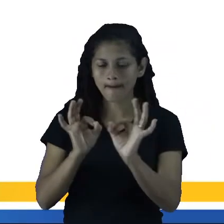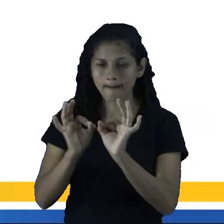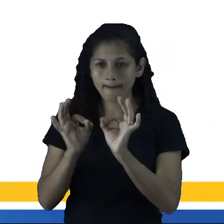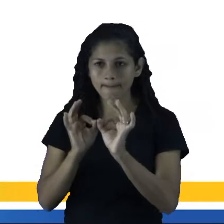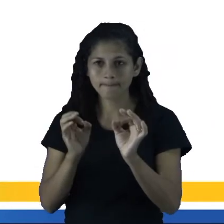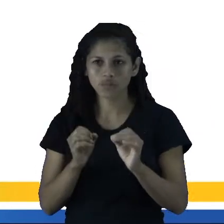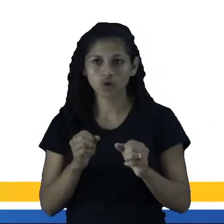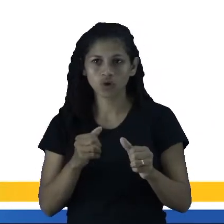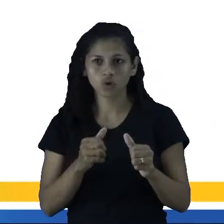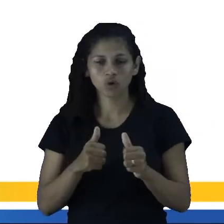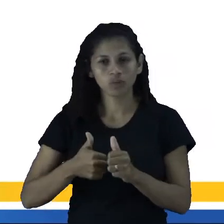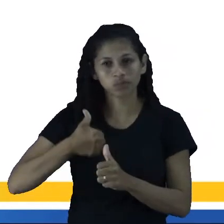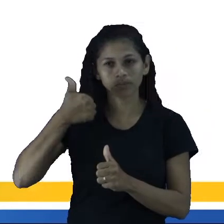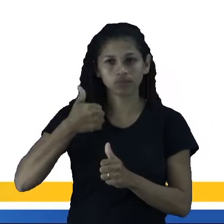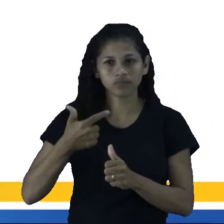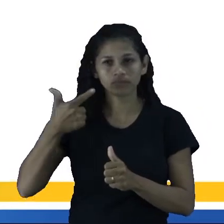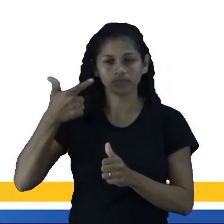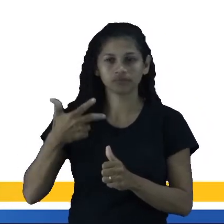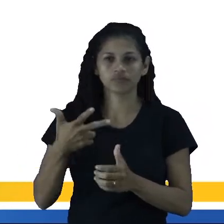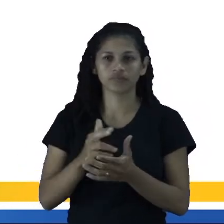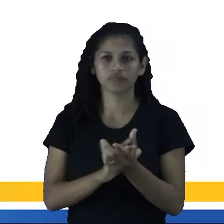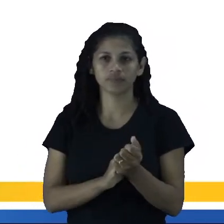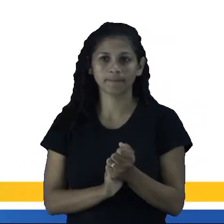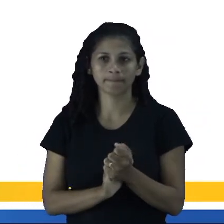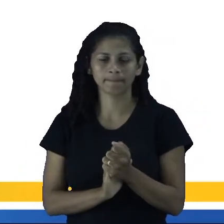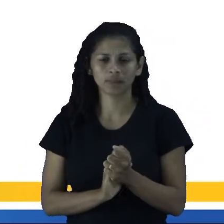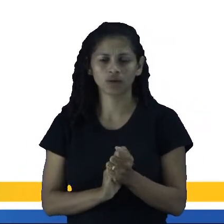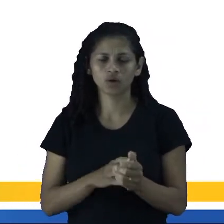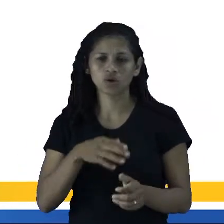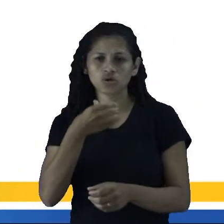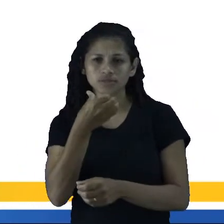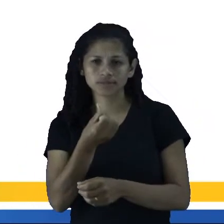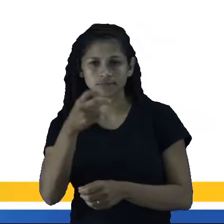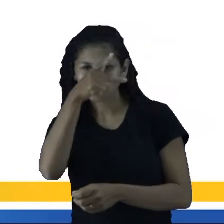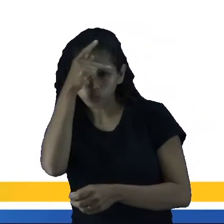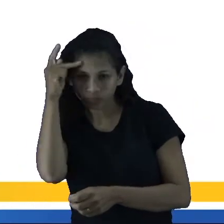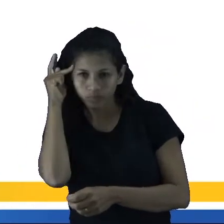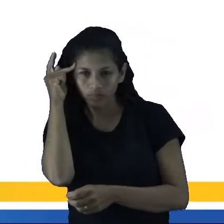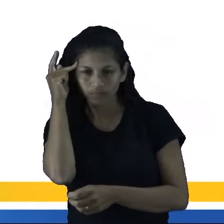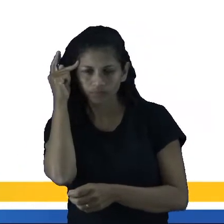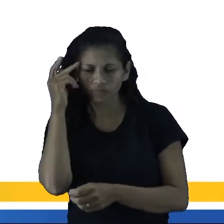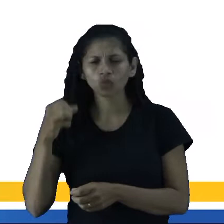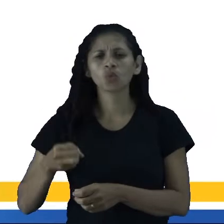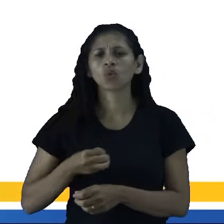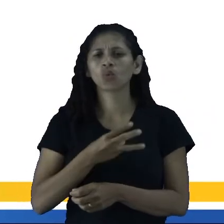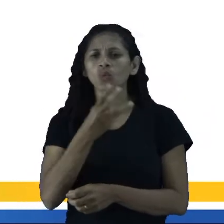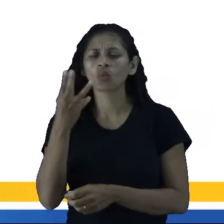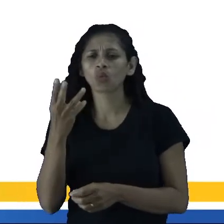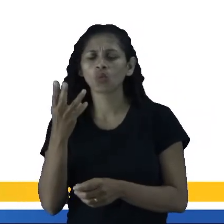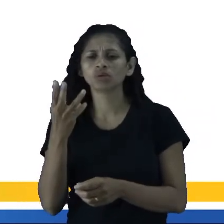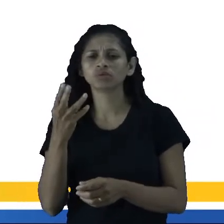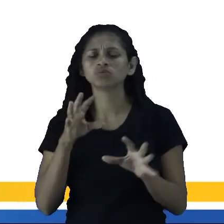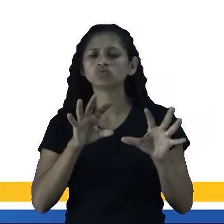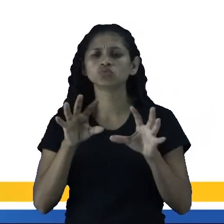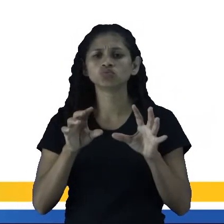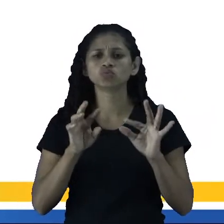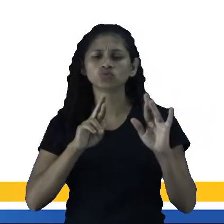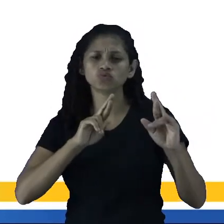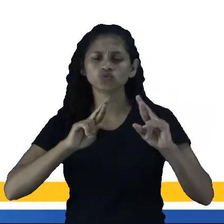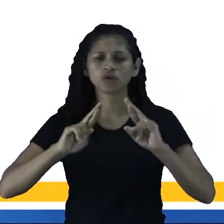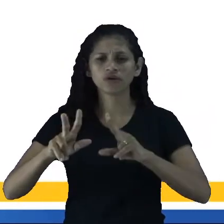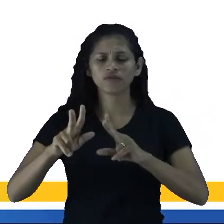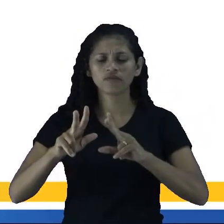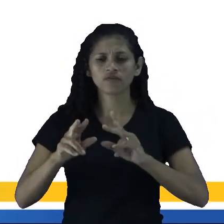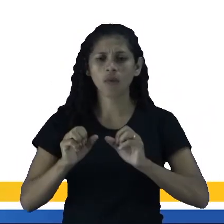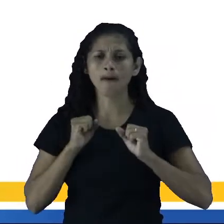em que, em um determinado momento, há 6 pessoas. De quantas formas diferentes essas pessoas poderiam